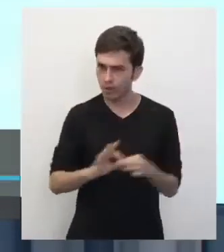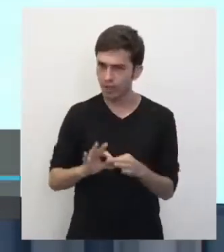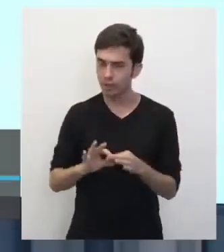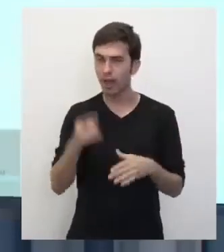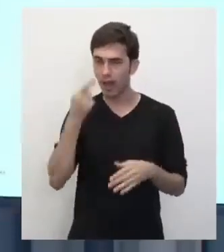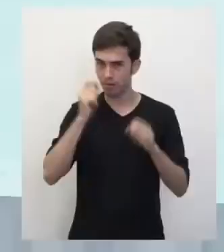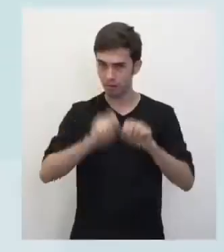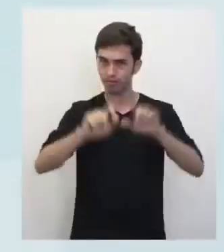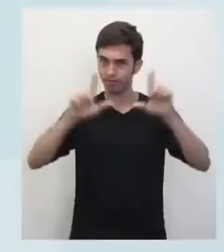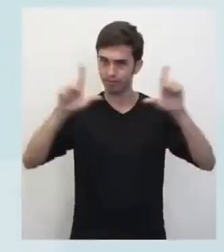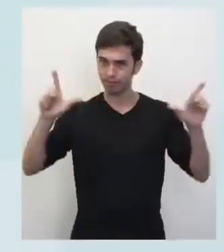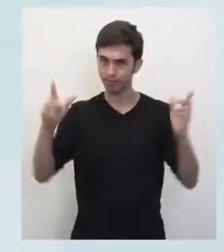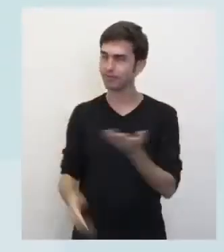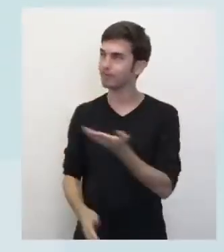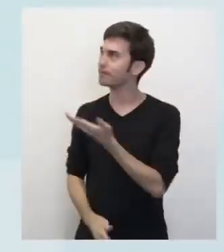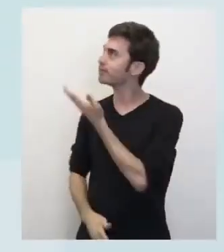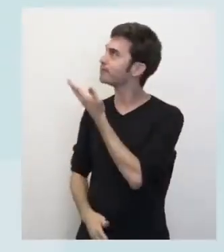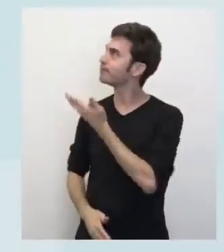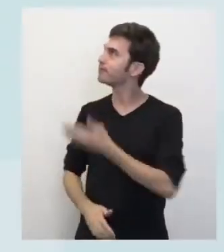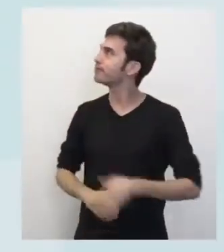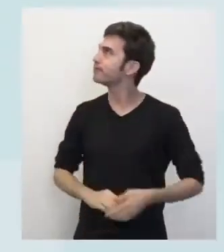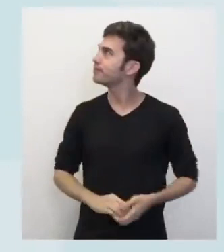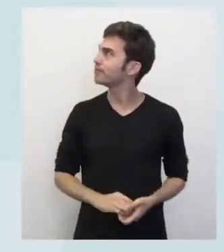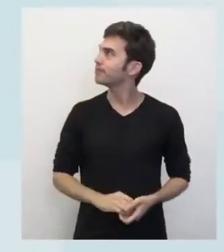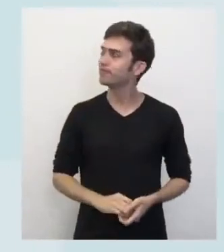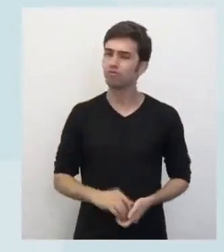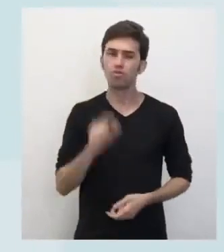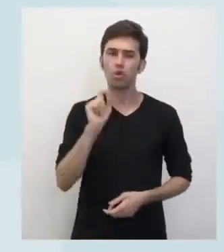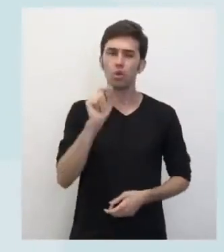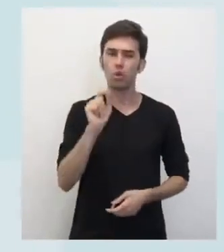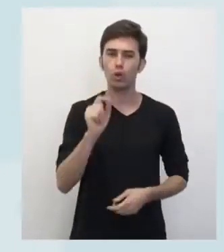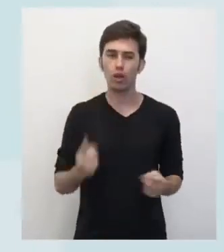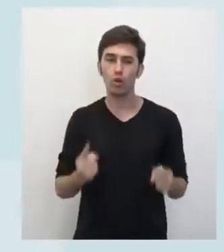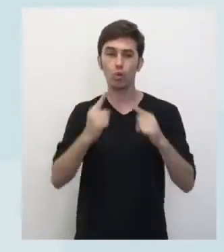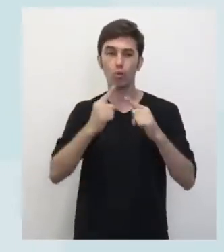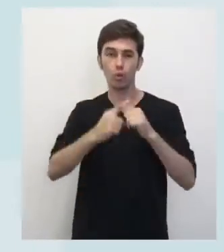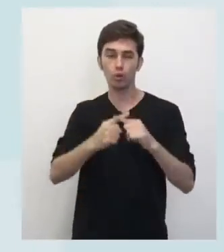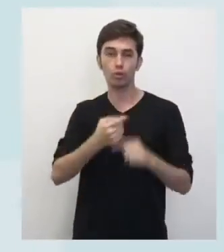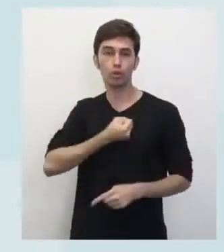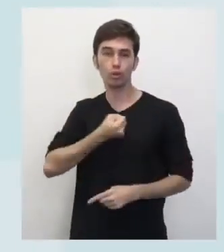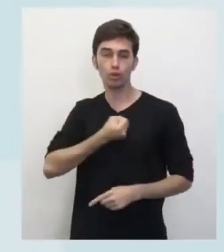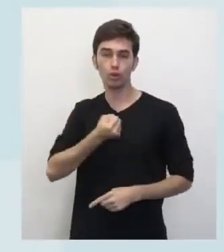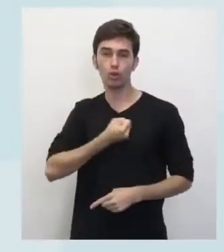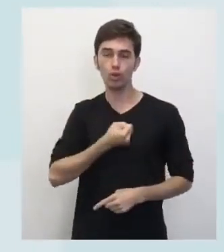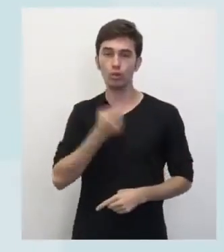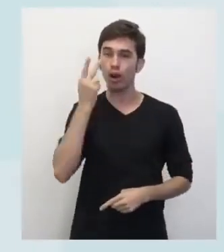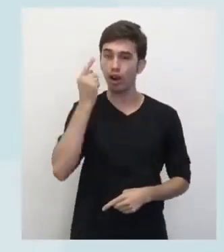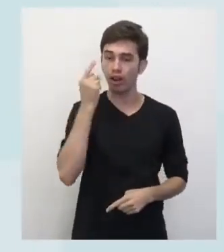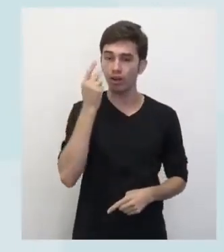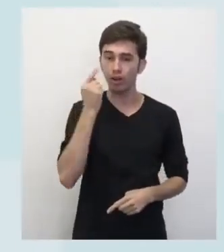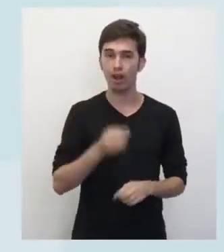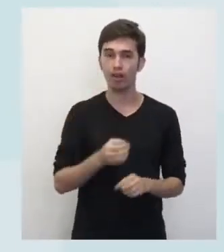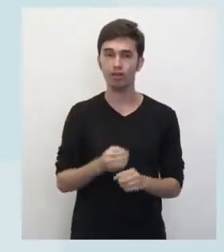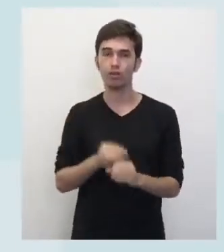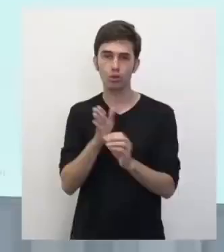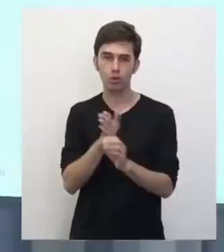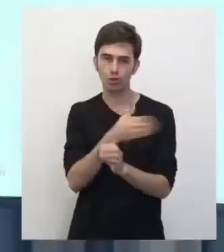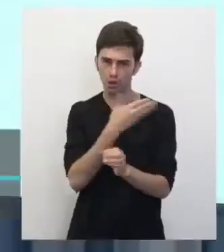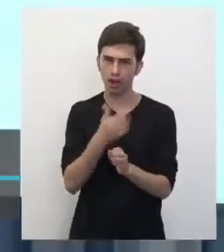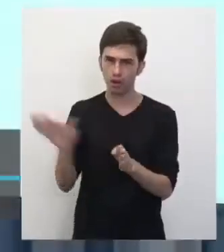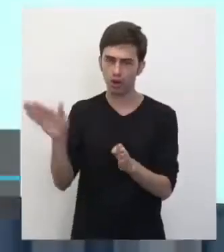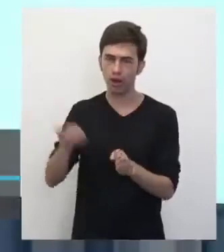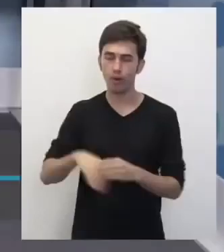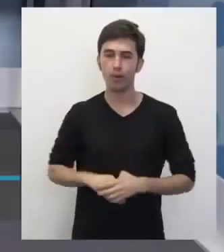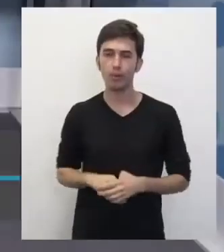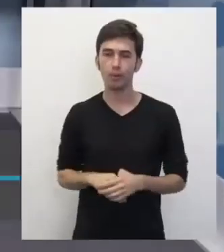pôr na telinha para vocês, a ideia então, o que é um múltiplo de um número natural? Você tem mais ou menos, professor de matemática, né,